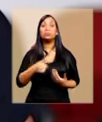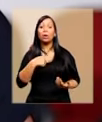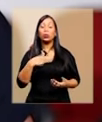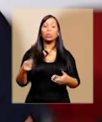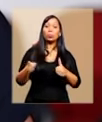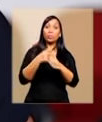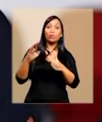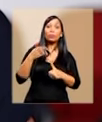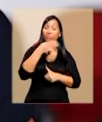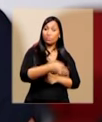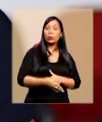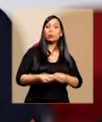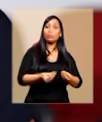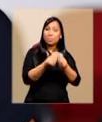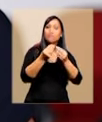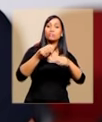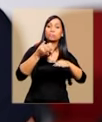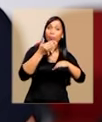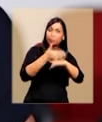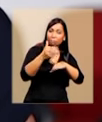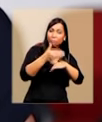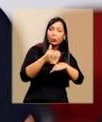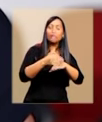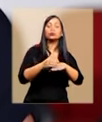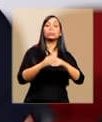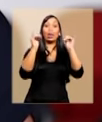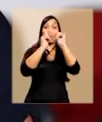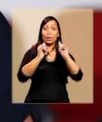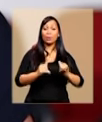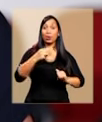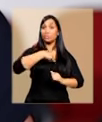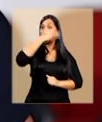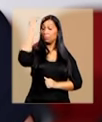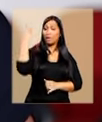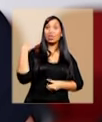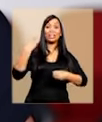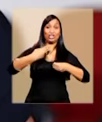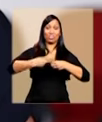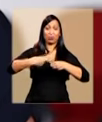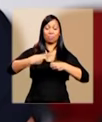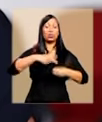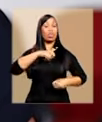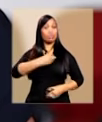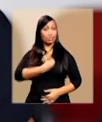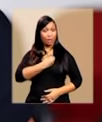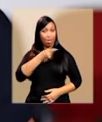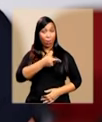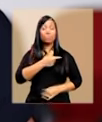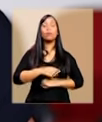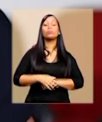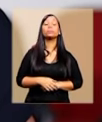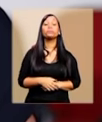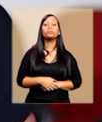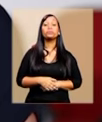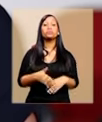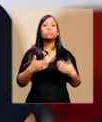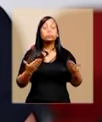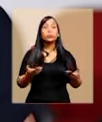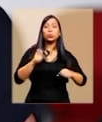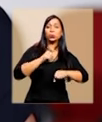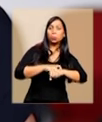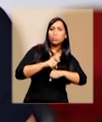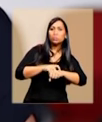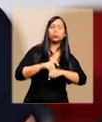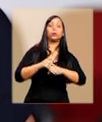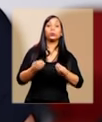nas primeiras vezes que eu fui participar da missa, a imagem peregrina de Nossa Senhora de Nazaré estava lá.